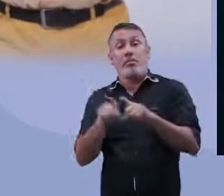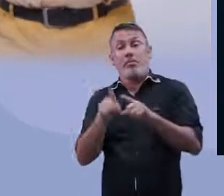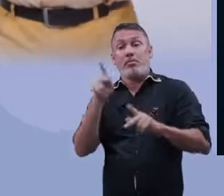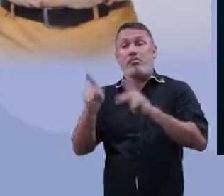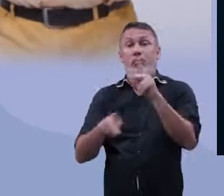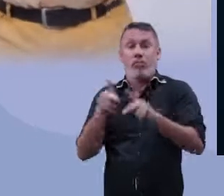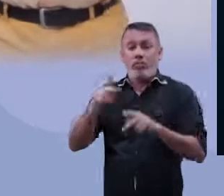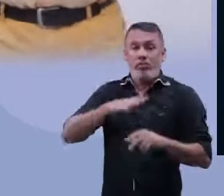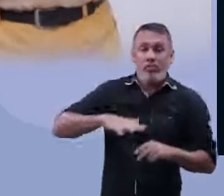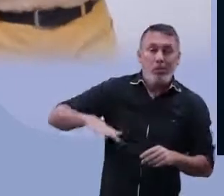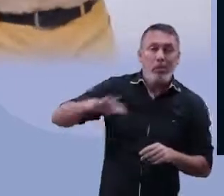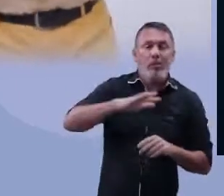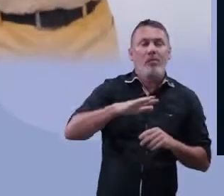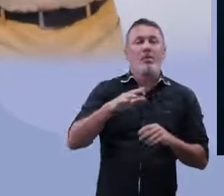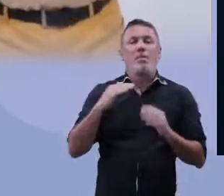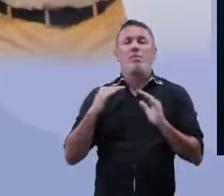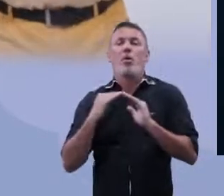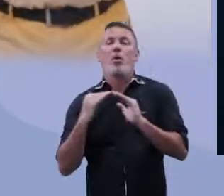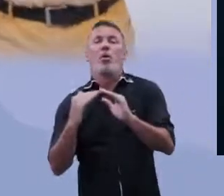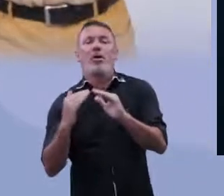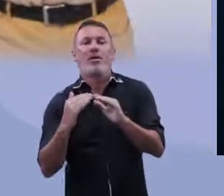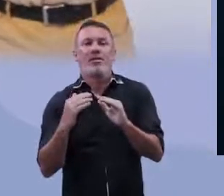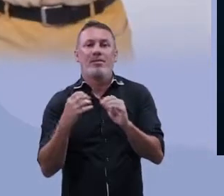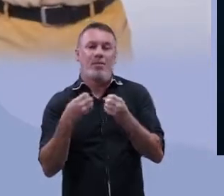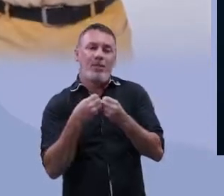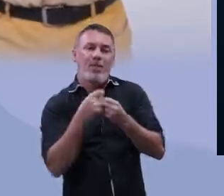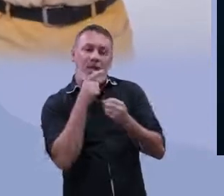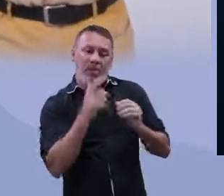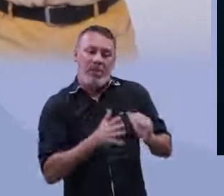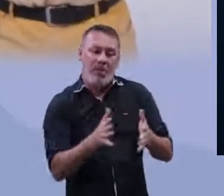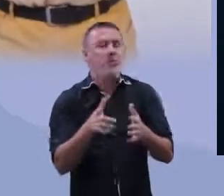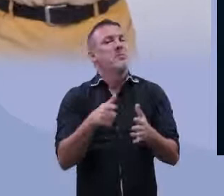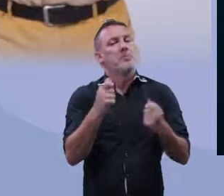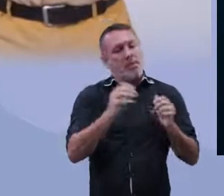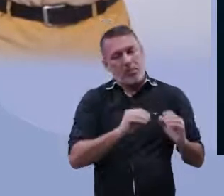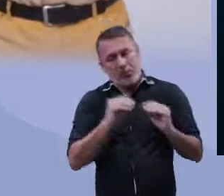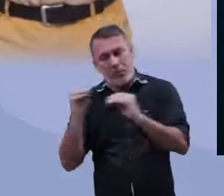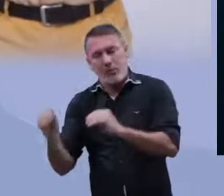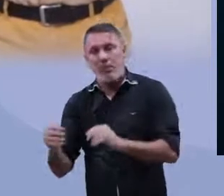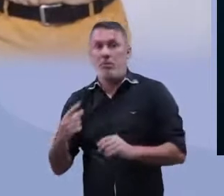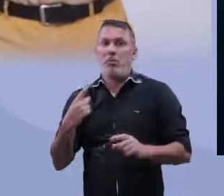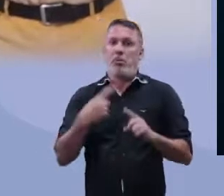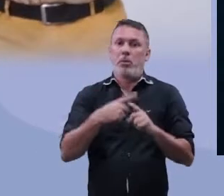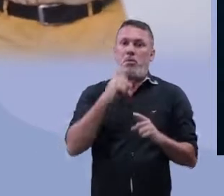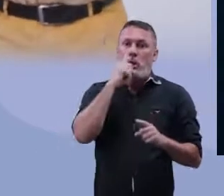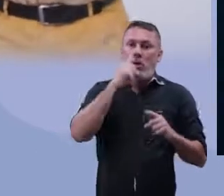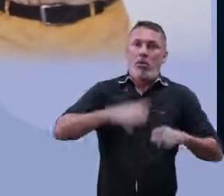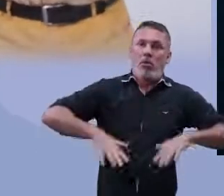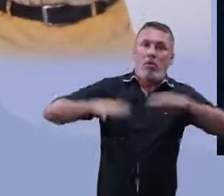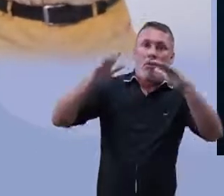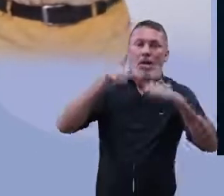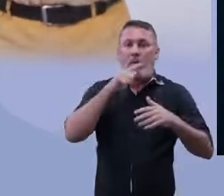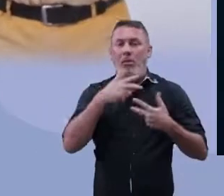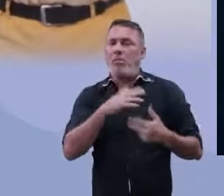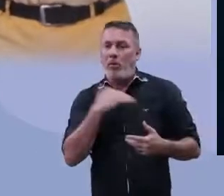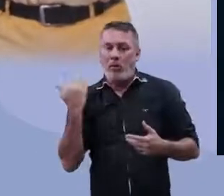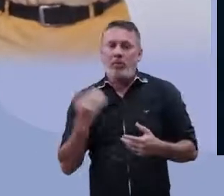populações de nativos e ribeirinhos, né? Além também de se ter a questão